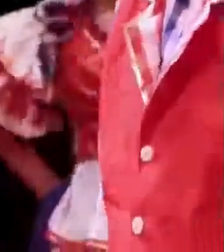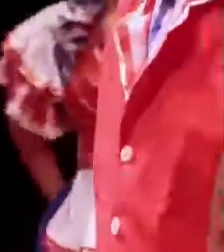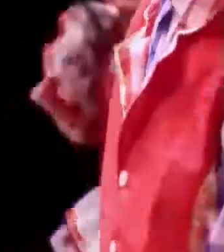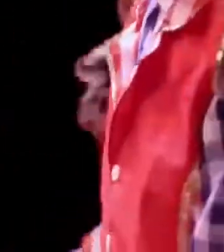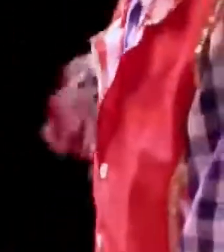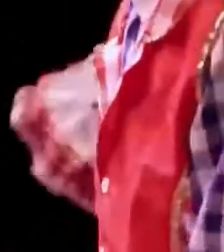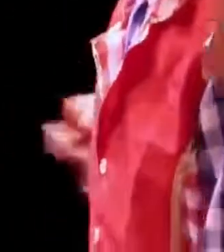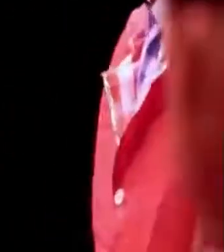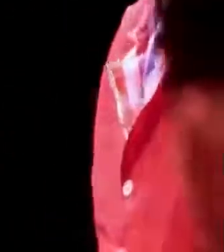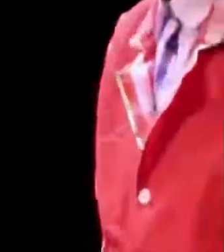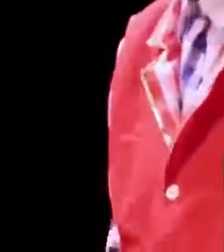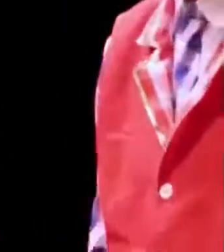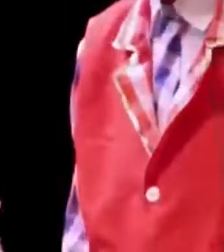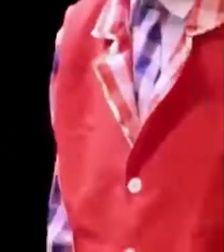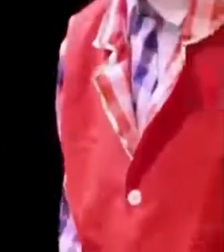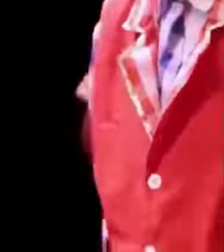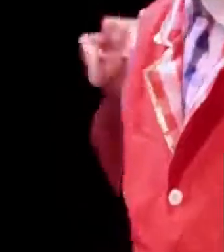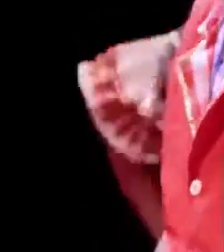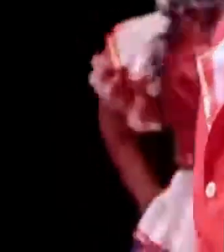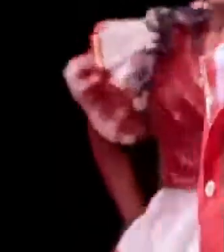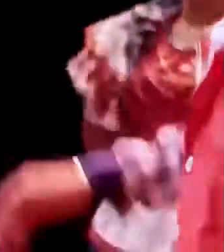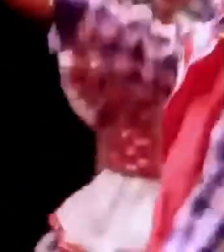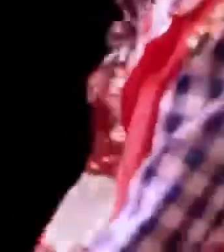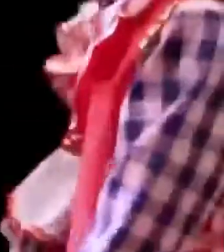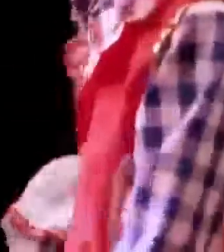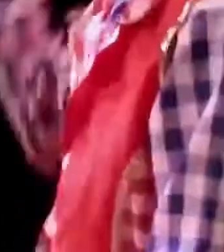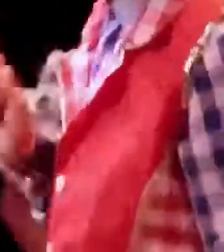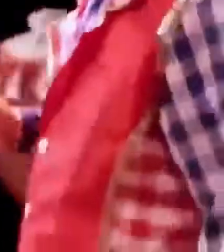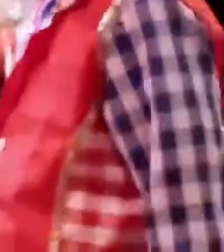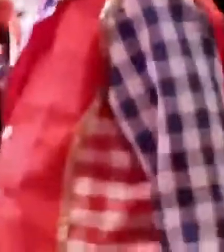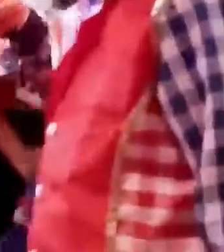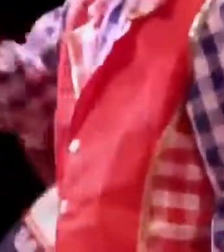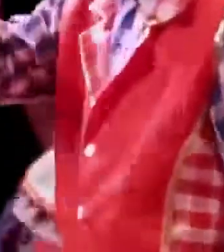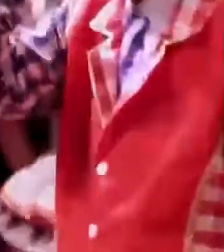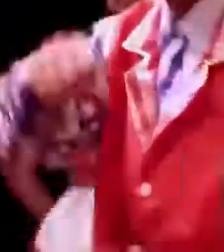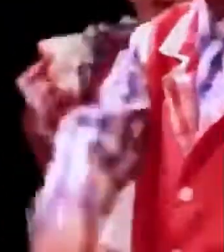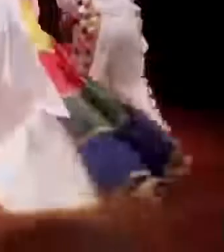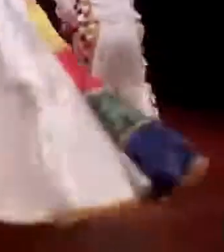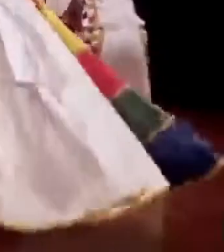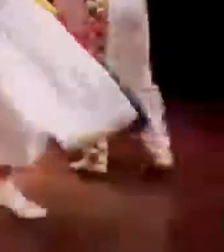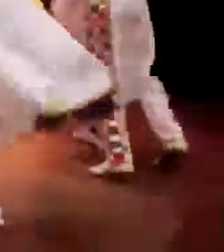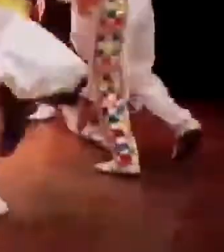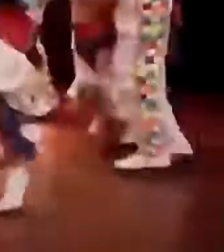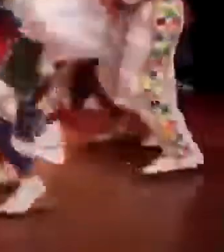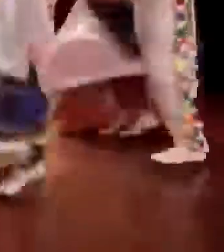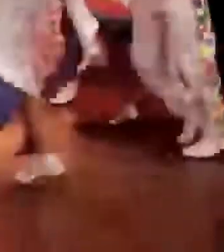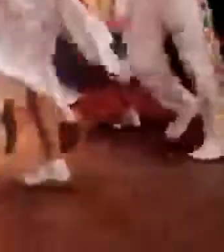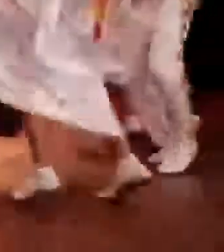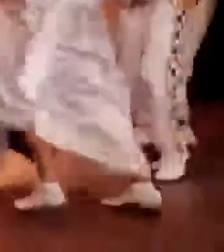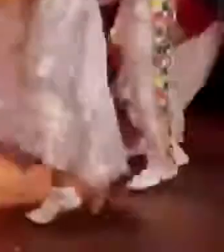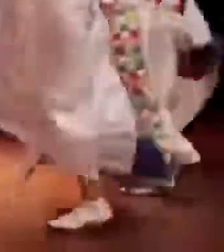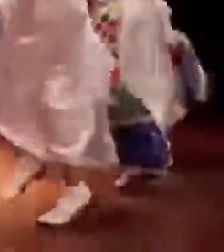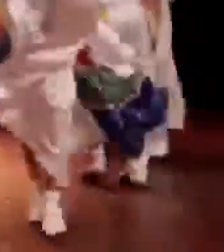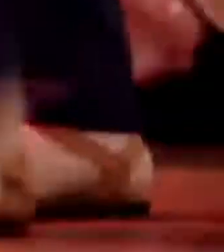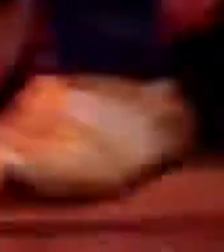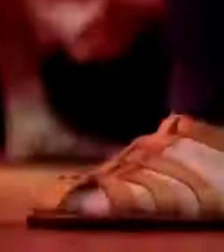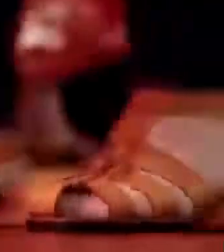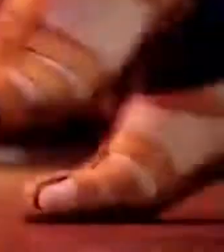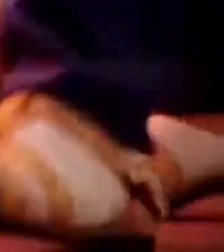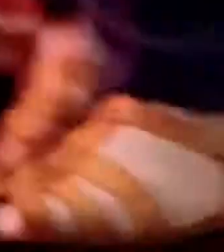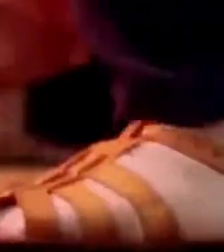seja menino ou mulher, meu corpo vai embolar. 3 com siricora miudinha, 3 com siricora